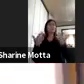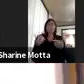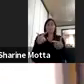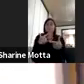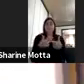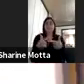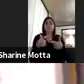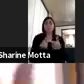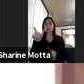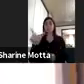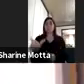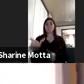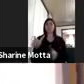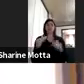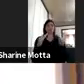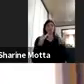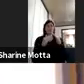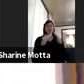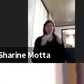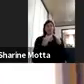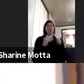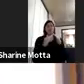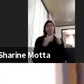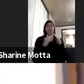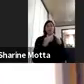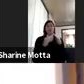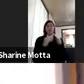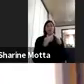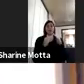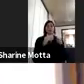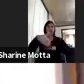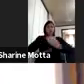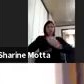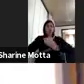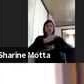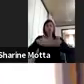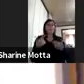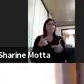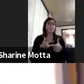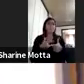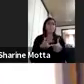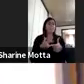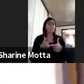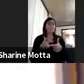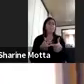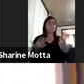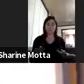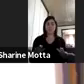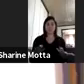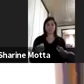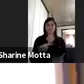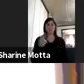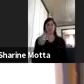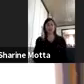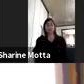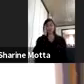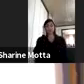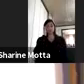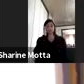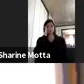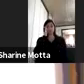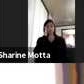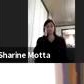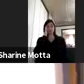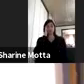pessoa morar numa lona preta no meio da intempérie? Afinal de contas, nós precisamos desmatar o nosso